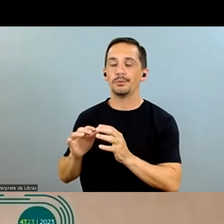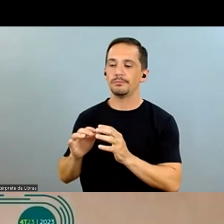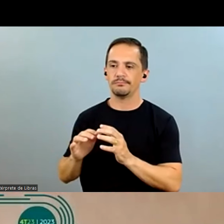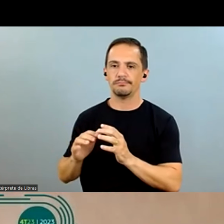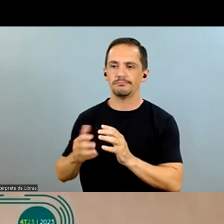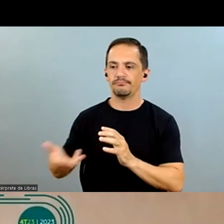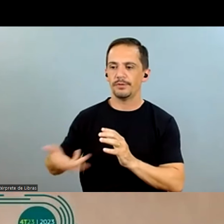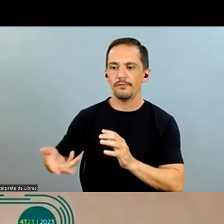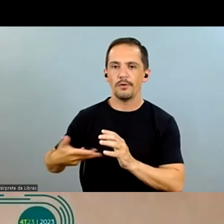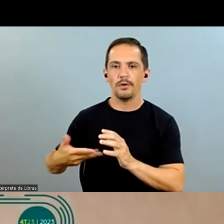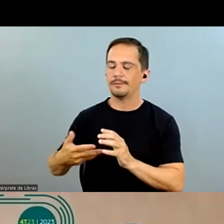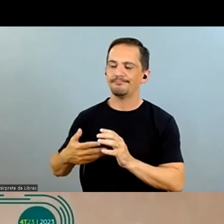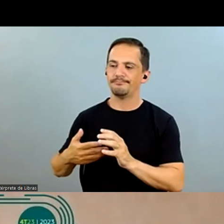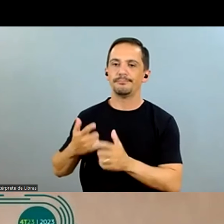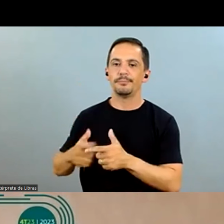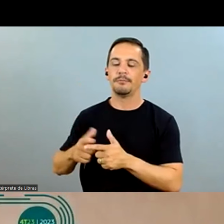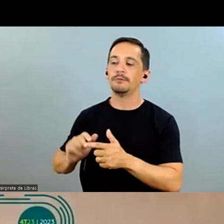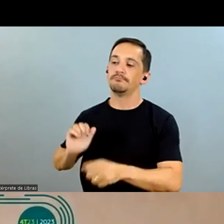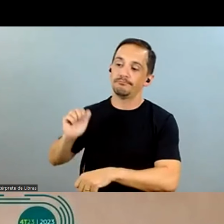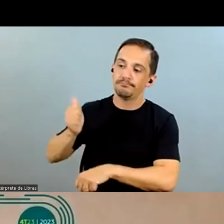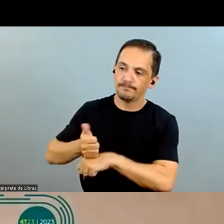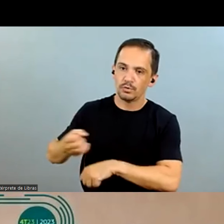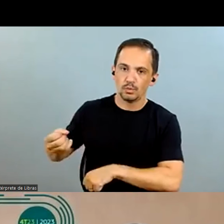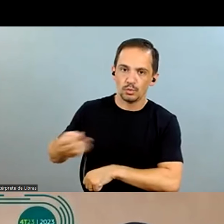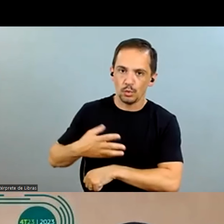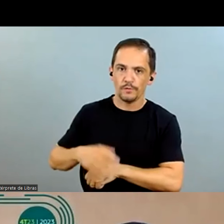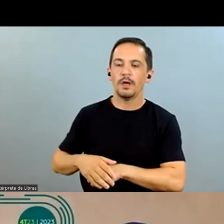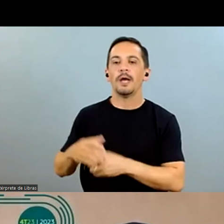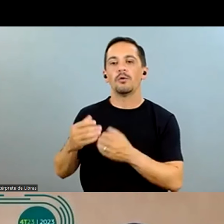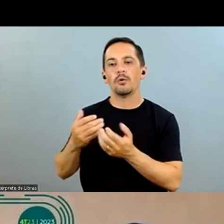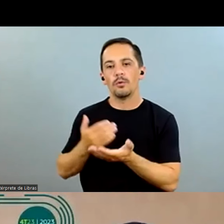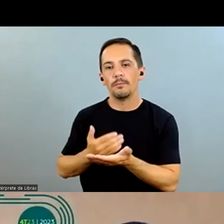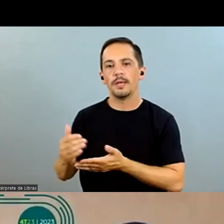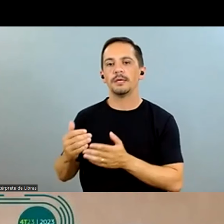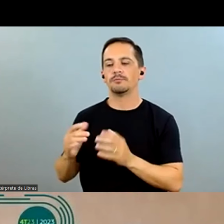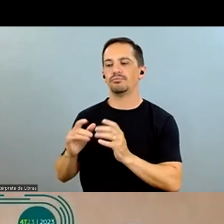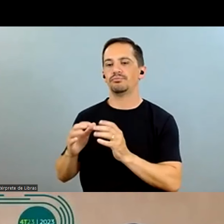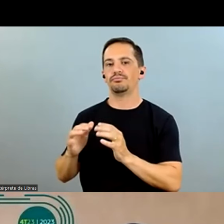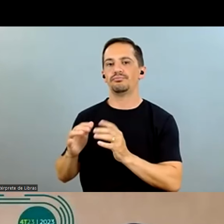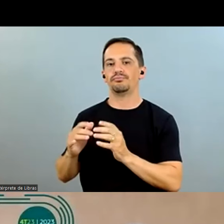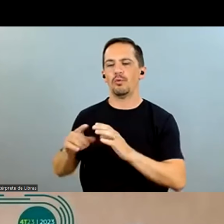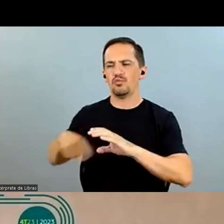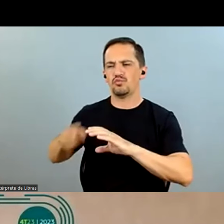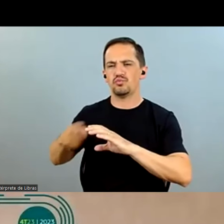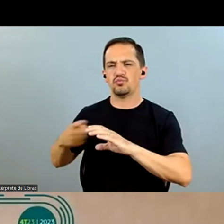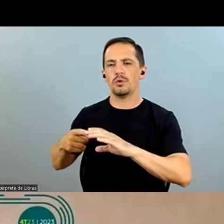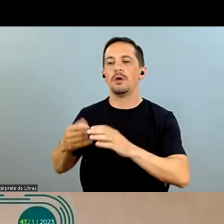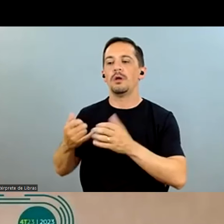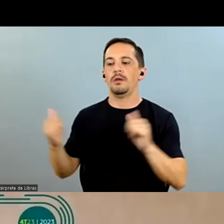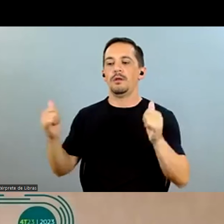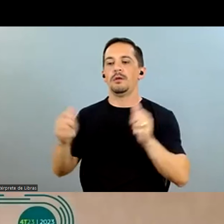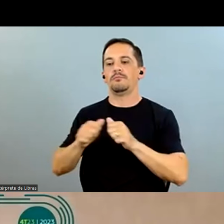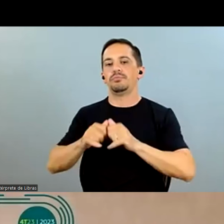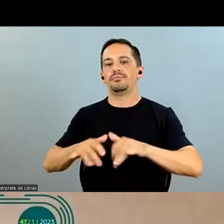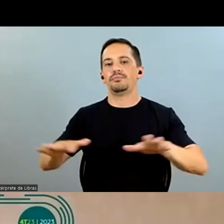substituído e aí a gente começa a geração de energia dessa nova turbina a partir de meados de Março início de Abril